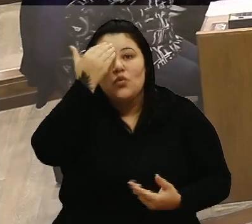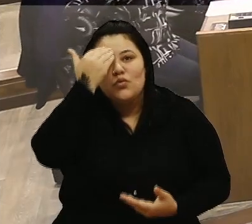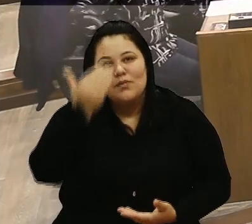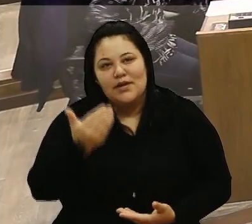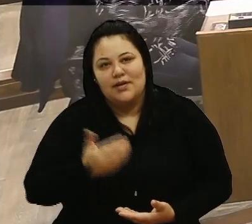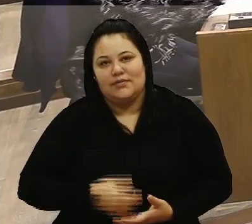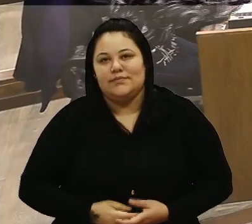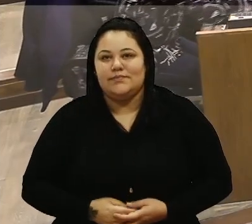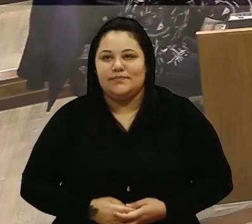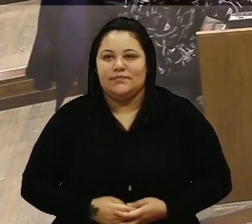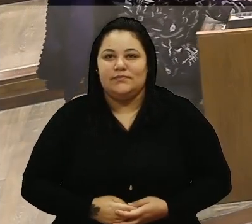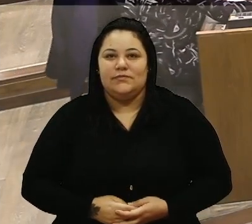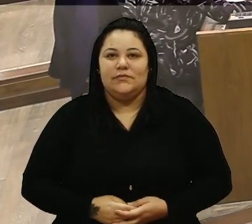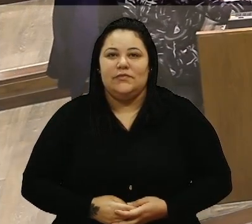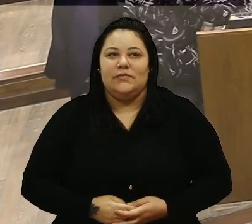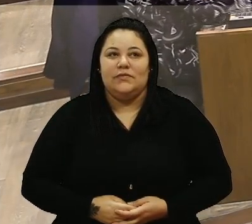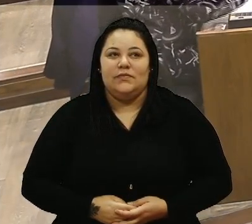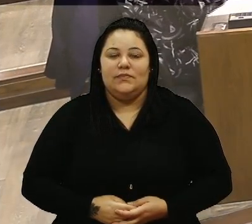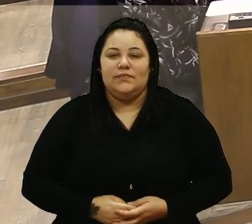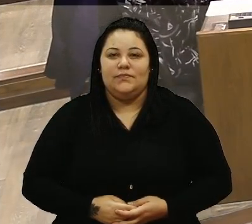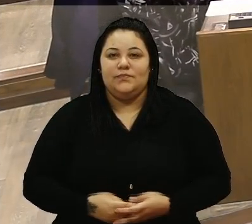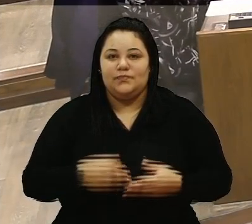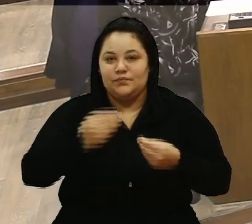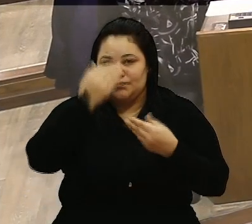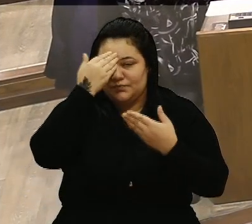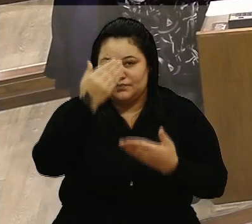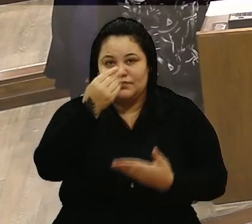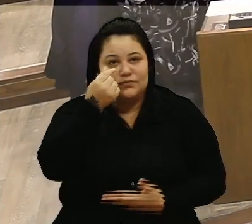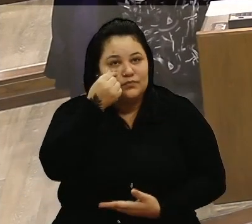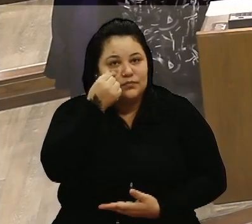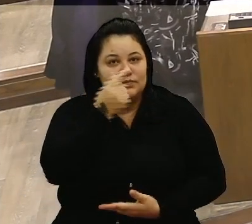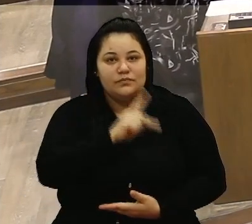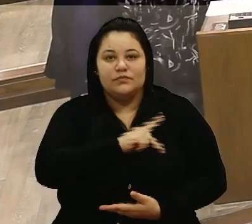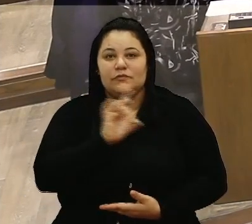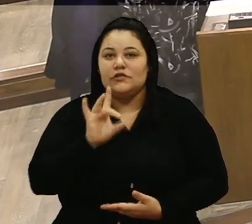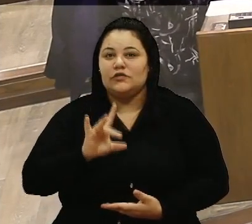Muito obrigado, colega. Obrigado, vereador Frisso. Obrigado, presidente. Era isso. Obrigado, presidente.